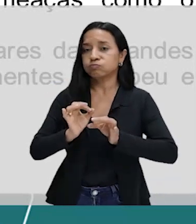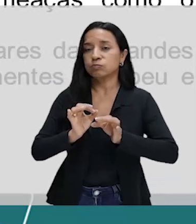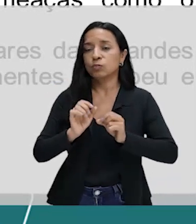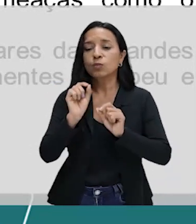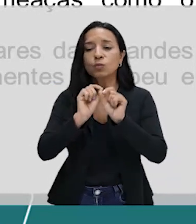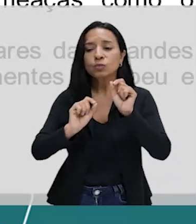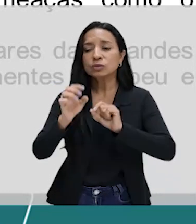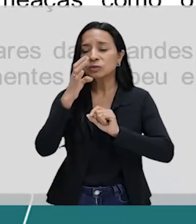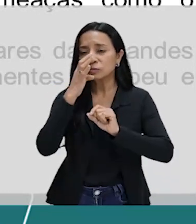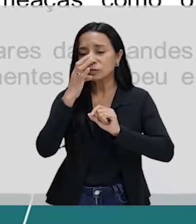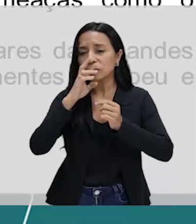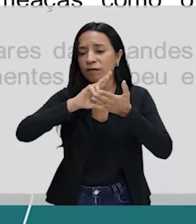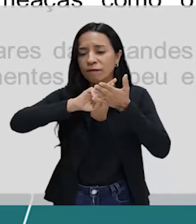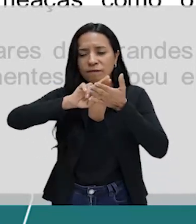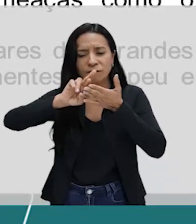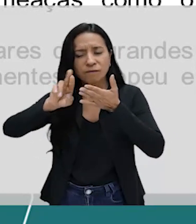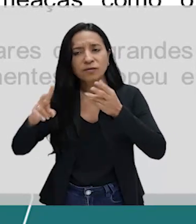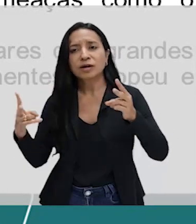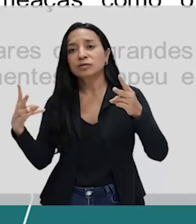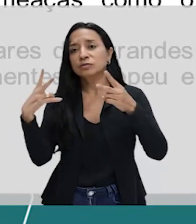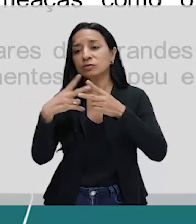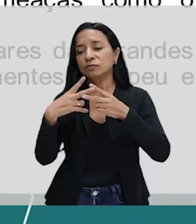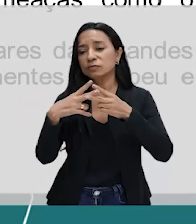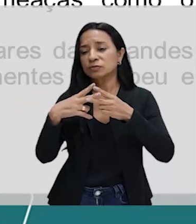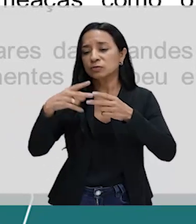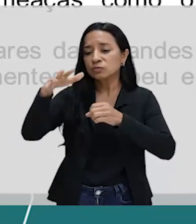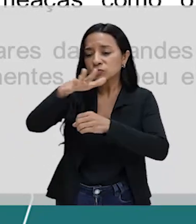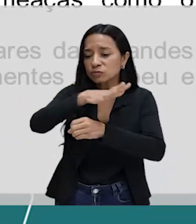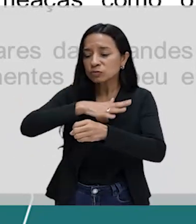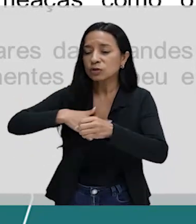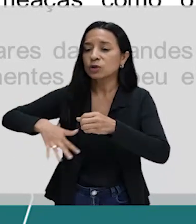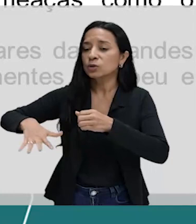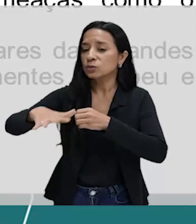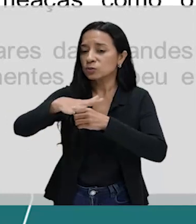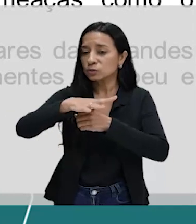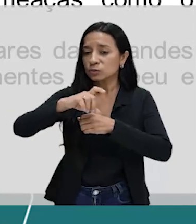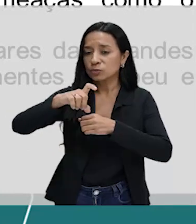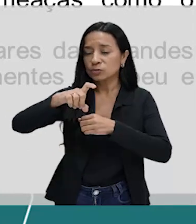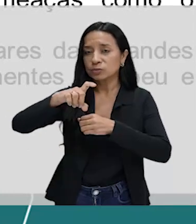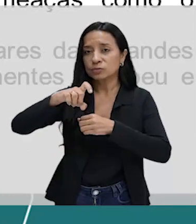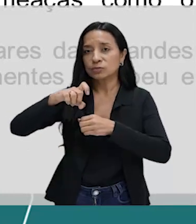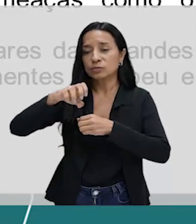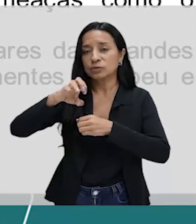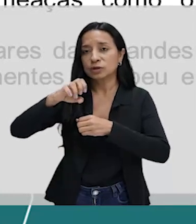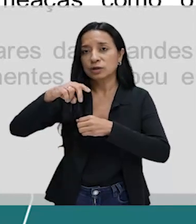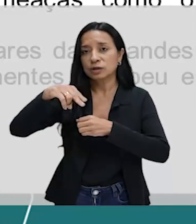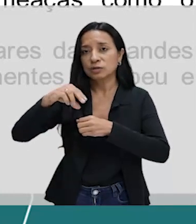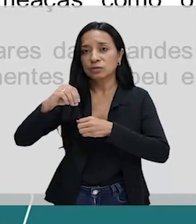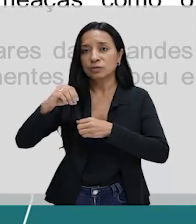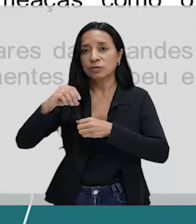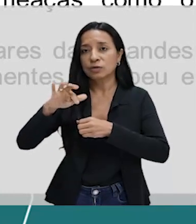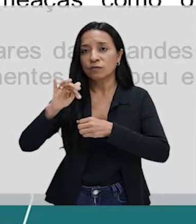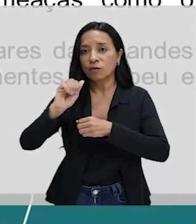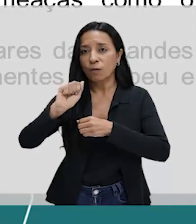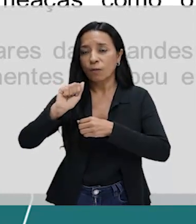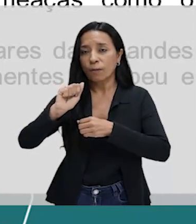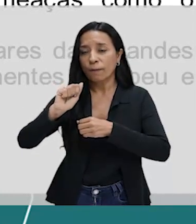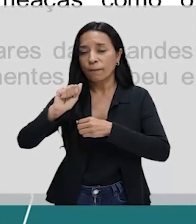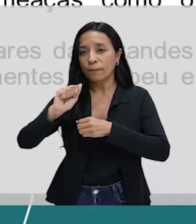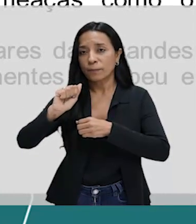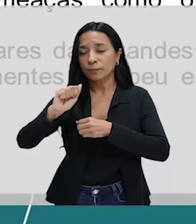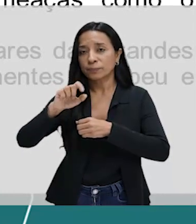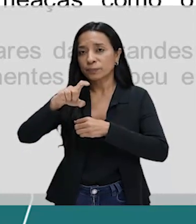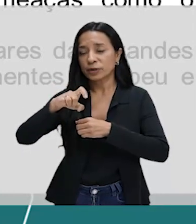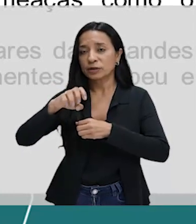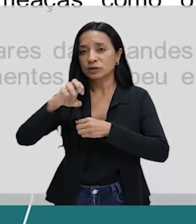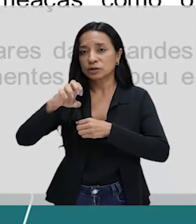verdade, são vários conflitos em torno do xenofobismo. Quando se fala de conflitos em torno do